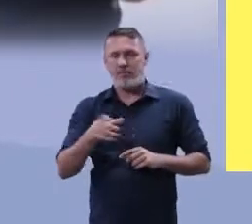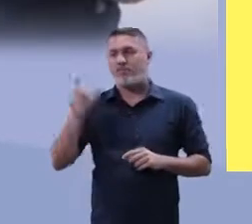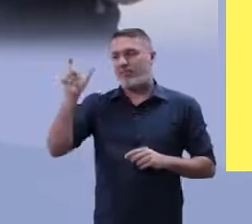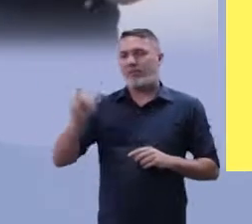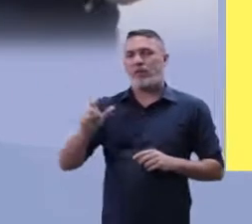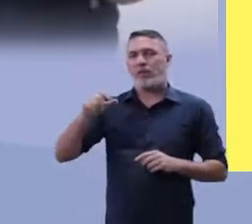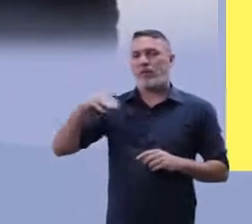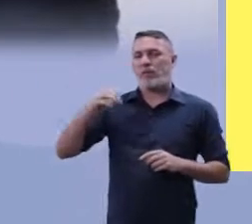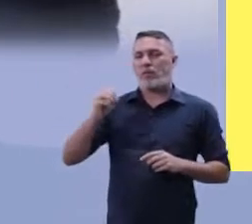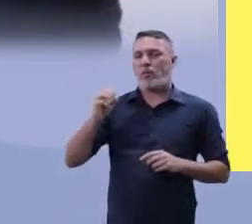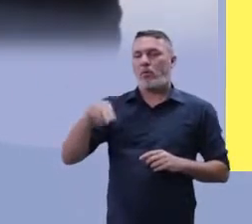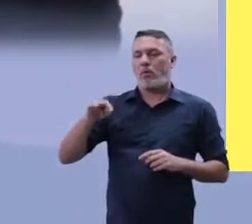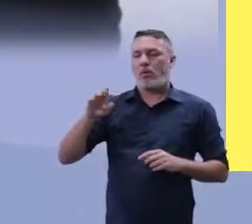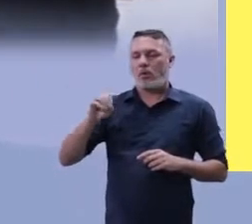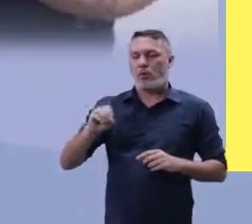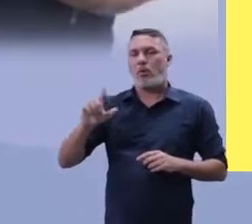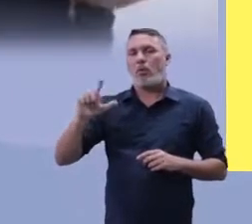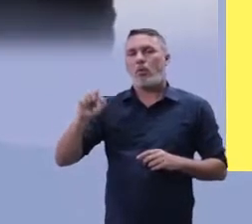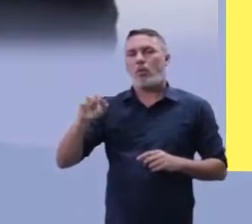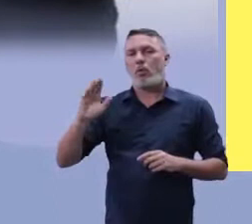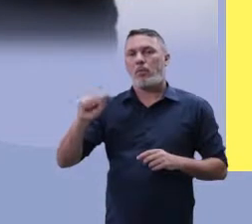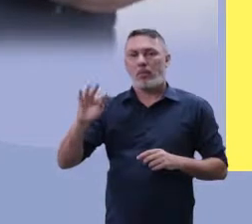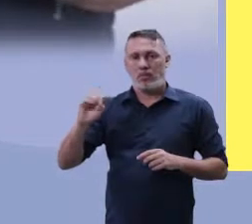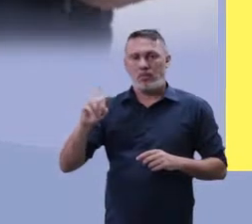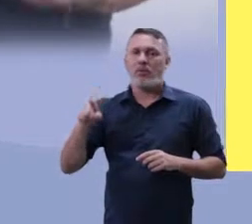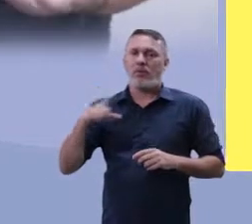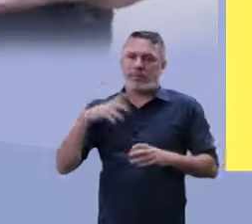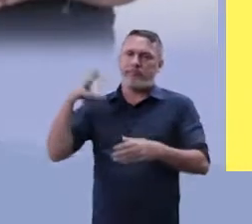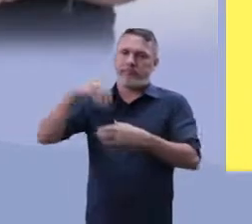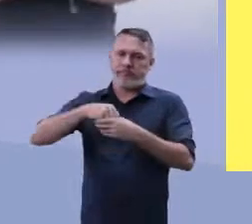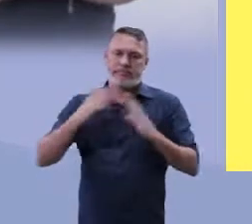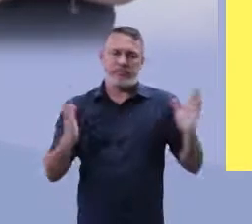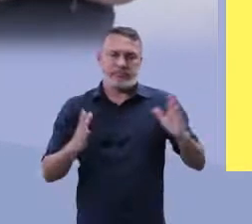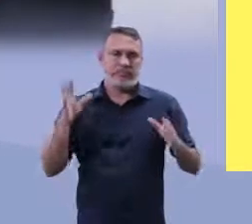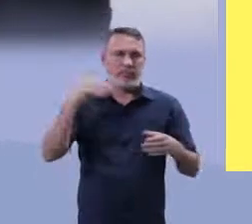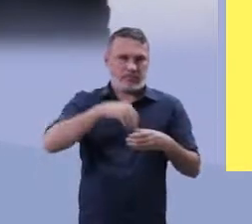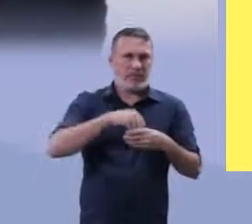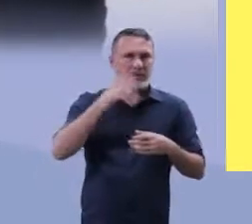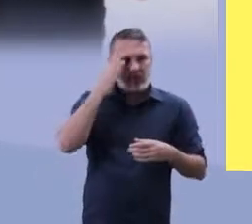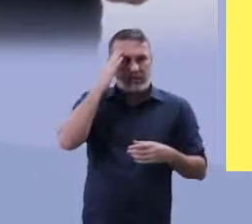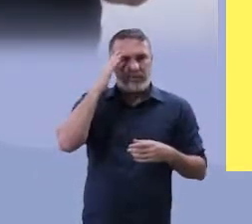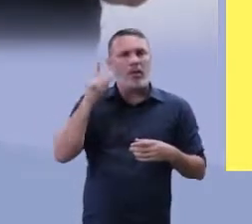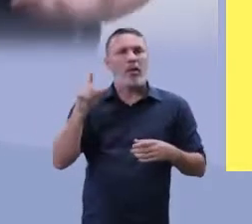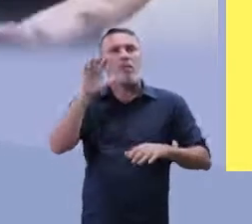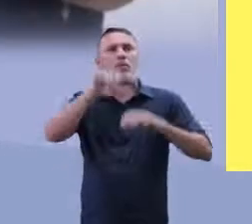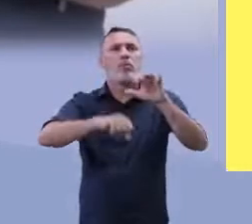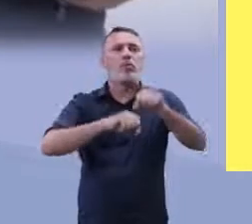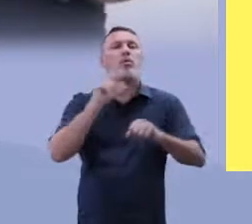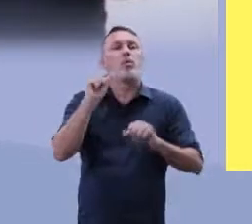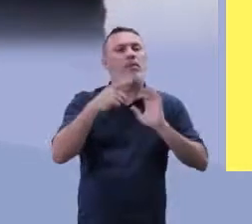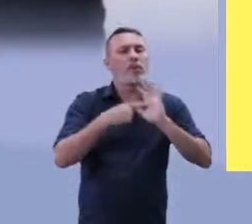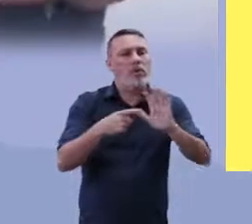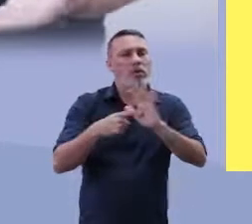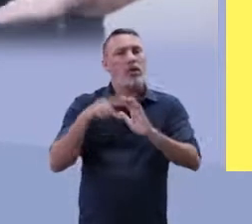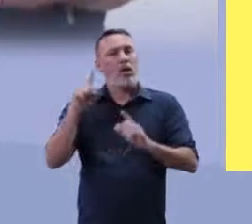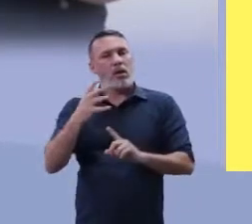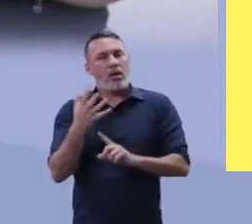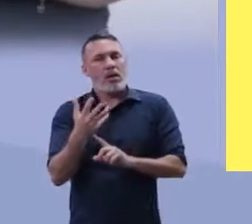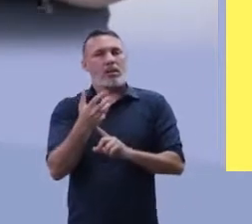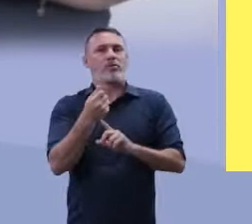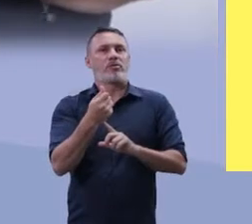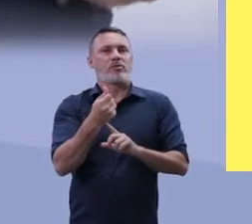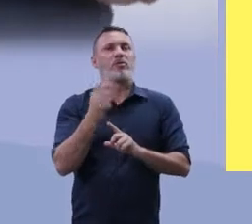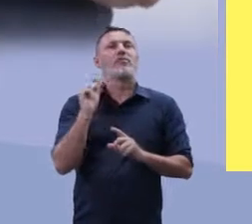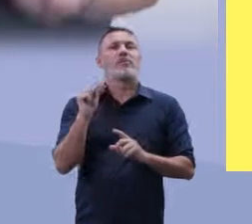Monteiro Lobato também, nesse período, no qual o Monteiro Lobato também faz parte, ele vai buscar mostrar esse